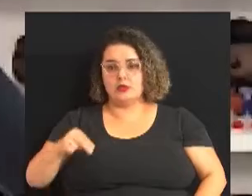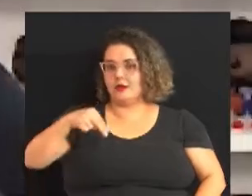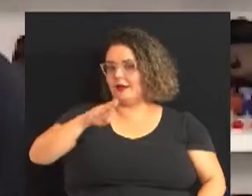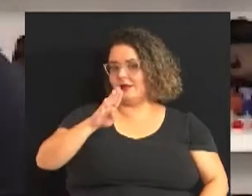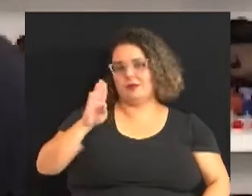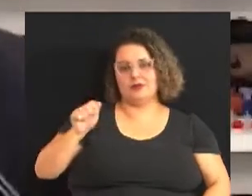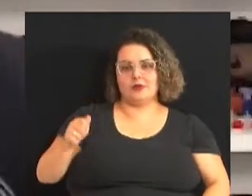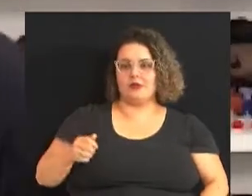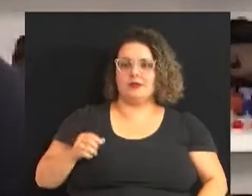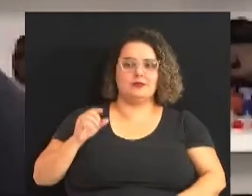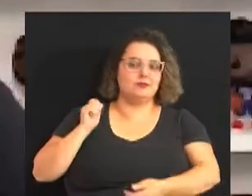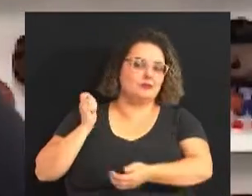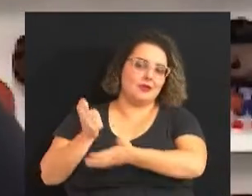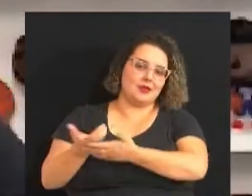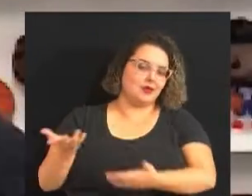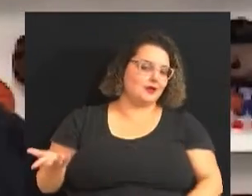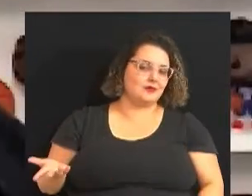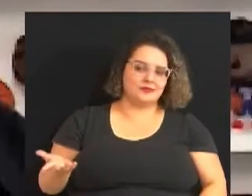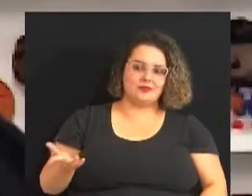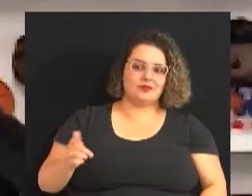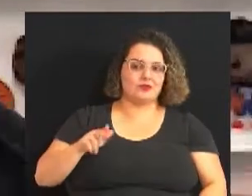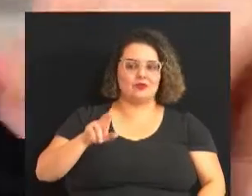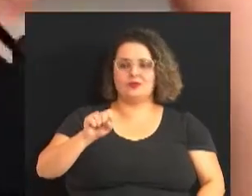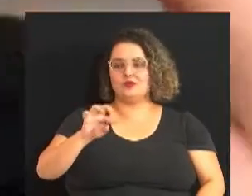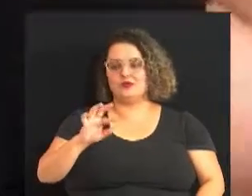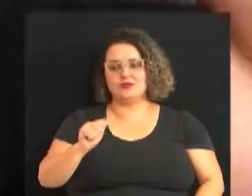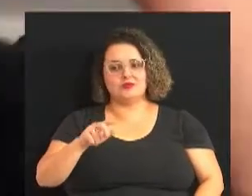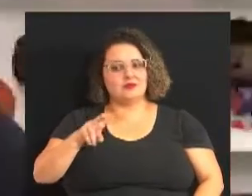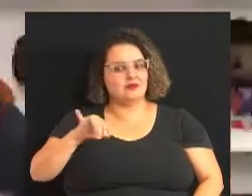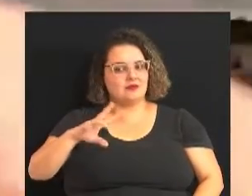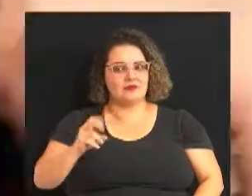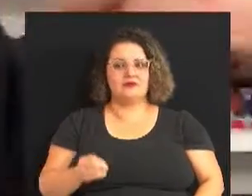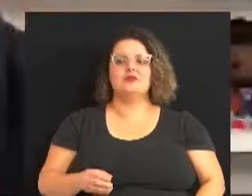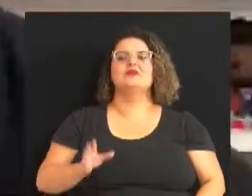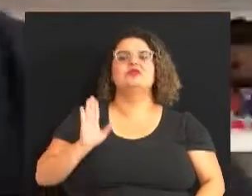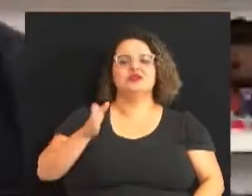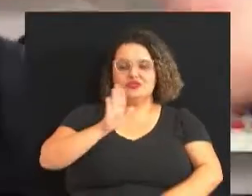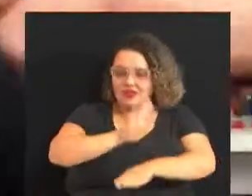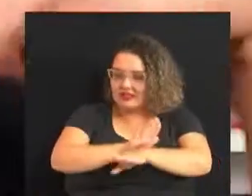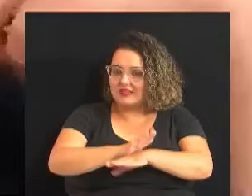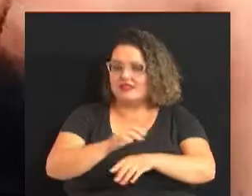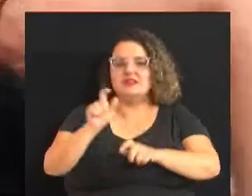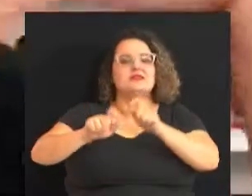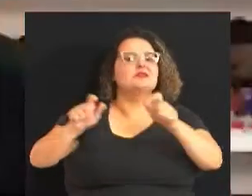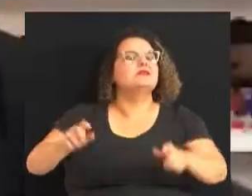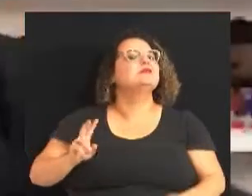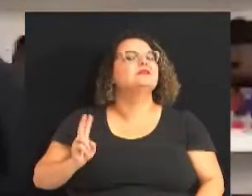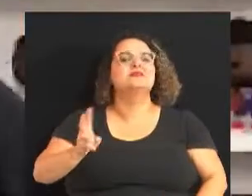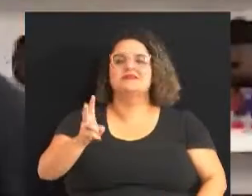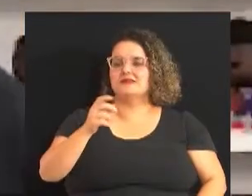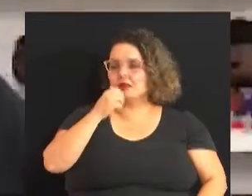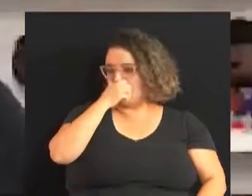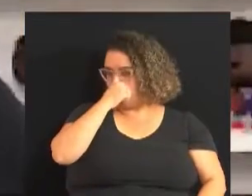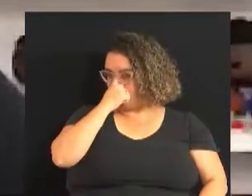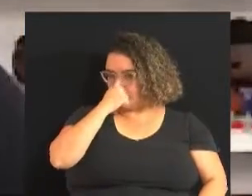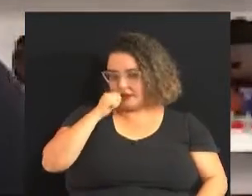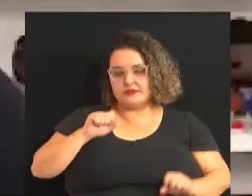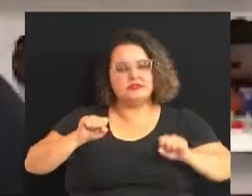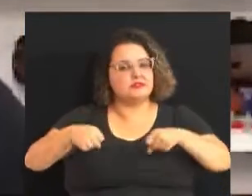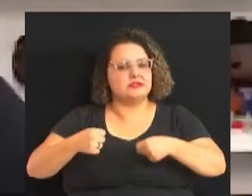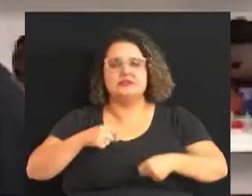próprio Gustavinho já foi assistente técnico a convite do Splitter e do Brooklyn Nets. Então esses caras estão sempre se esforçando,